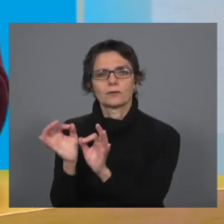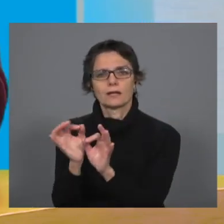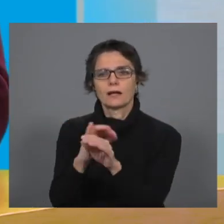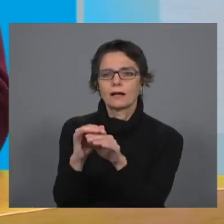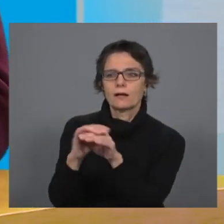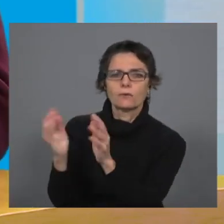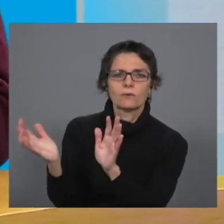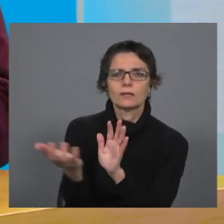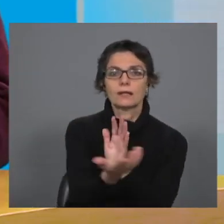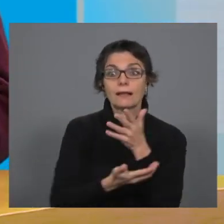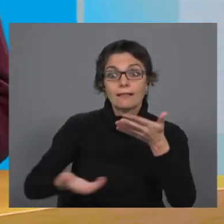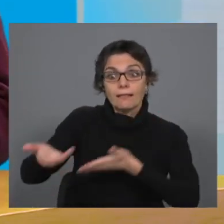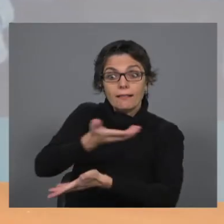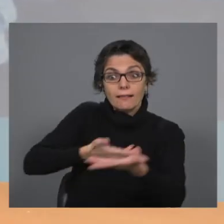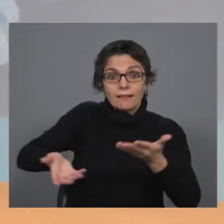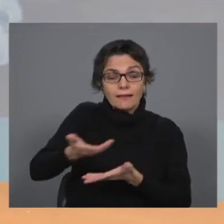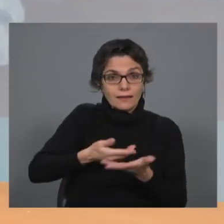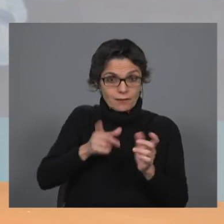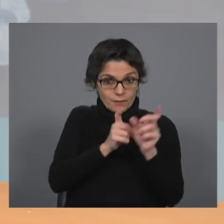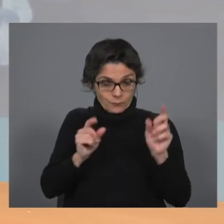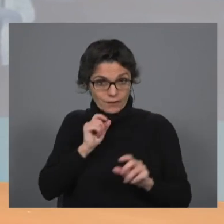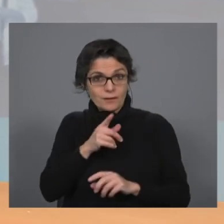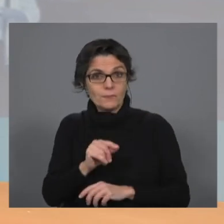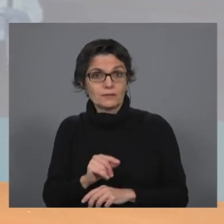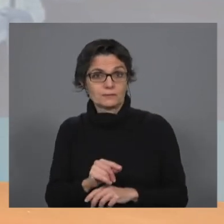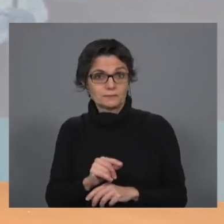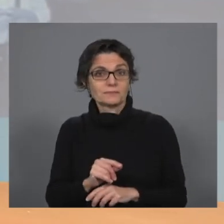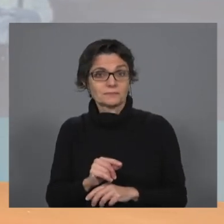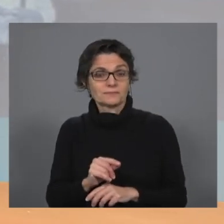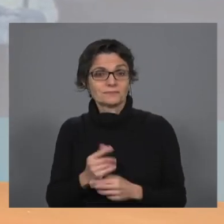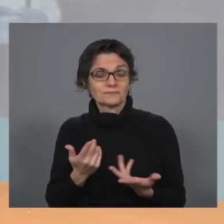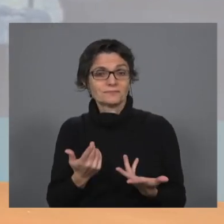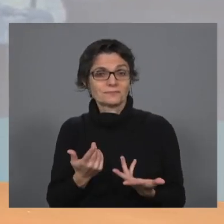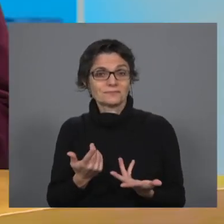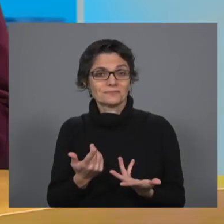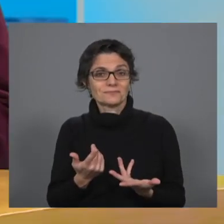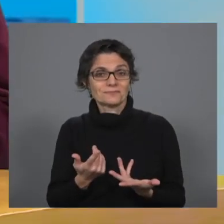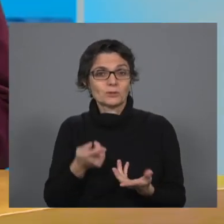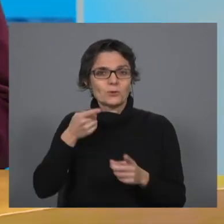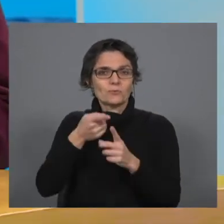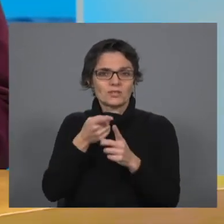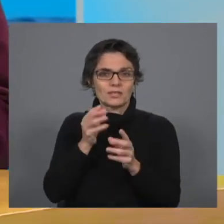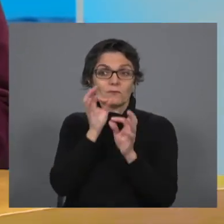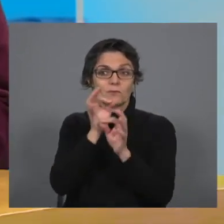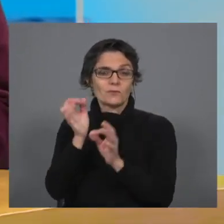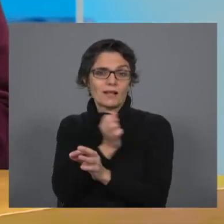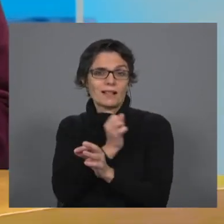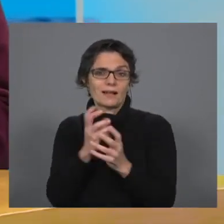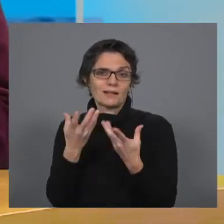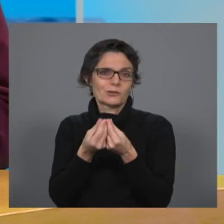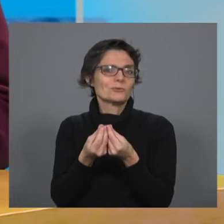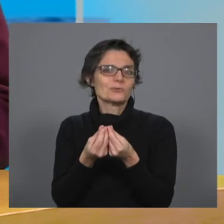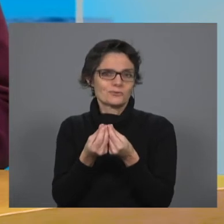vários níveis de relação. Não é? E a rede do cuidado da casa comum, onde eu acabo também por estar ligado e